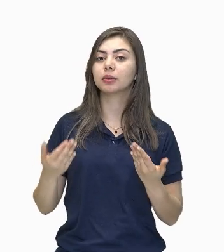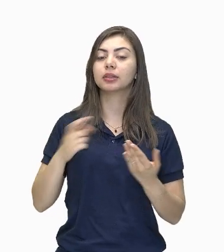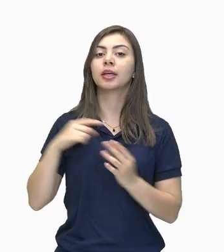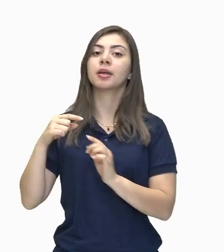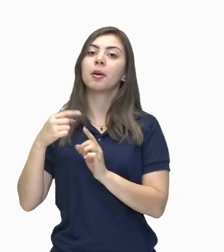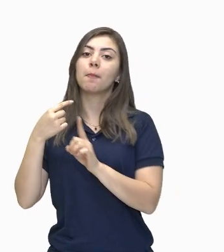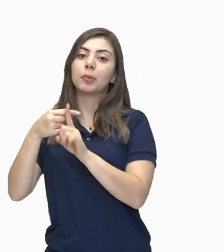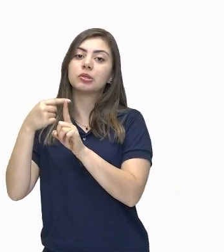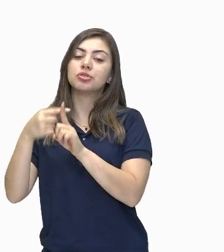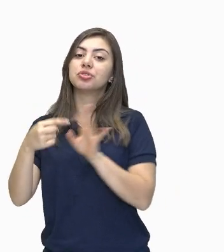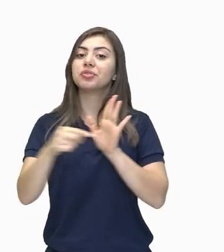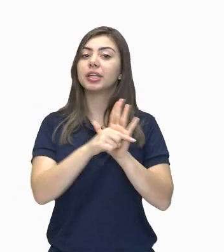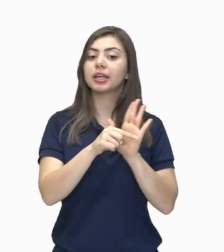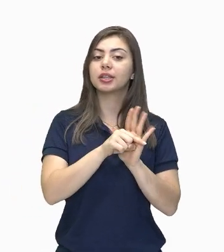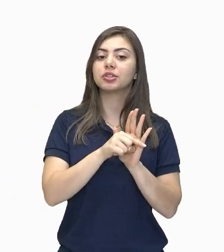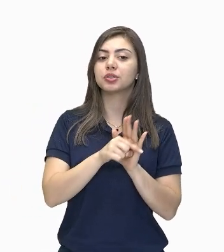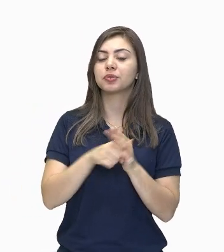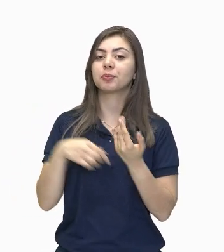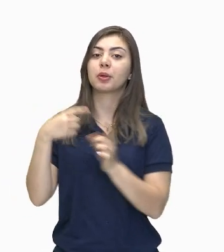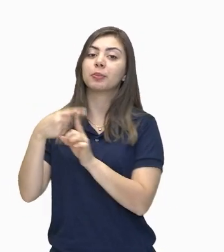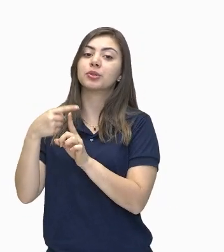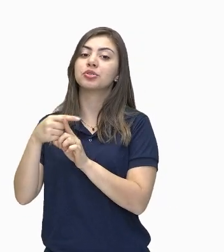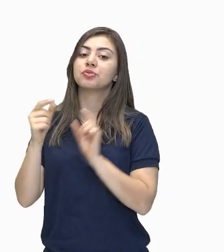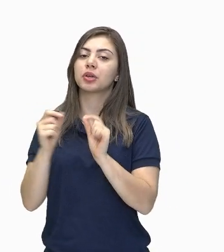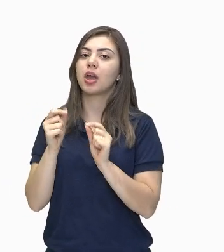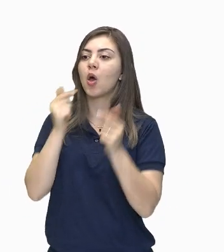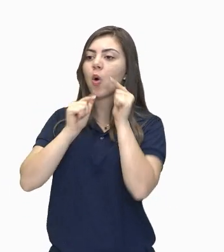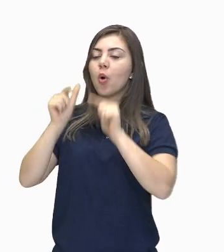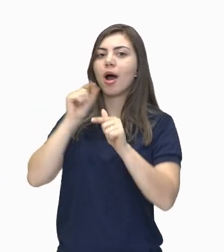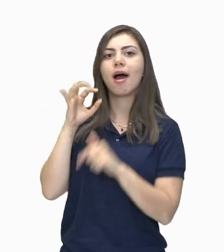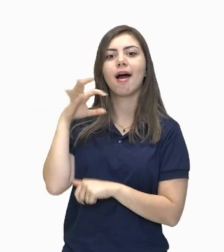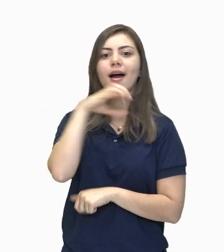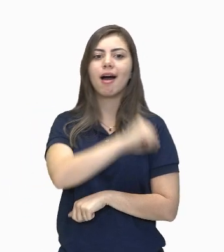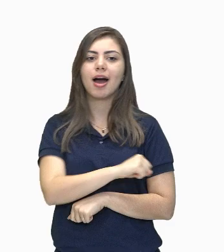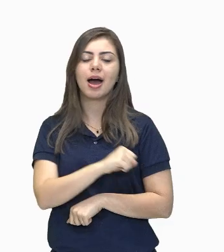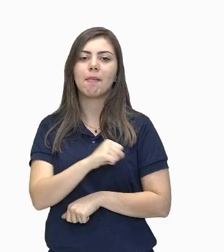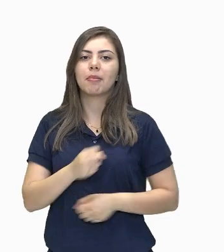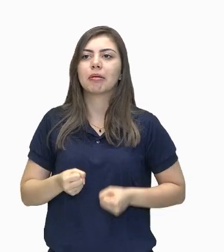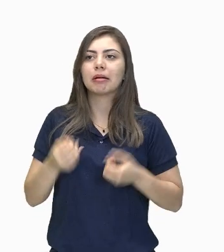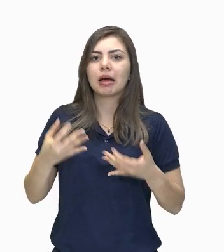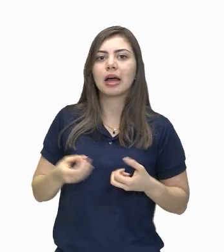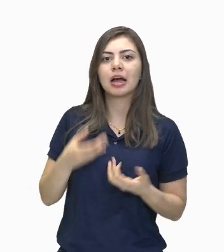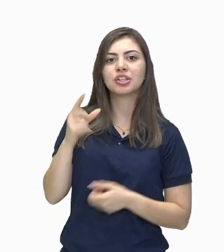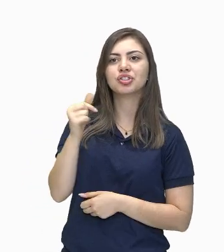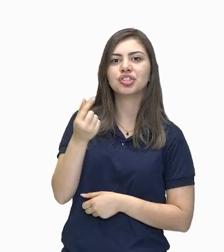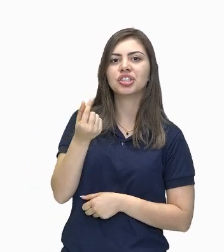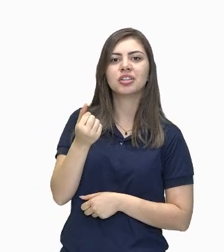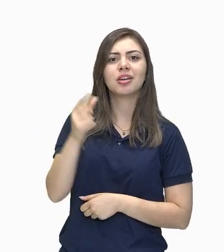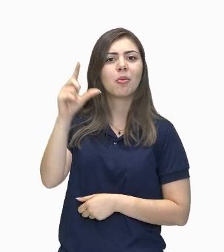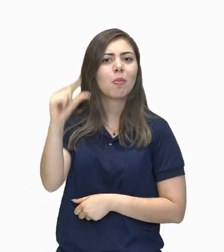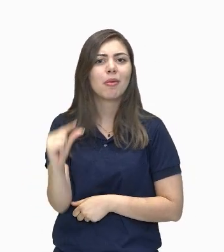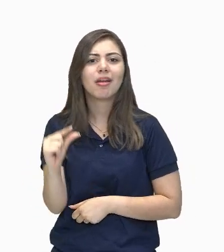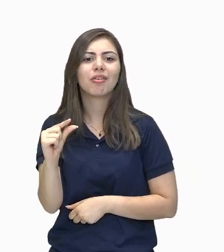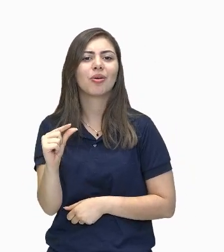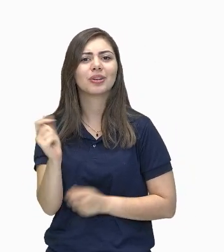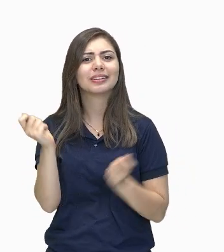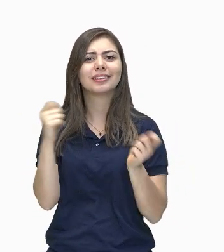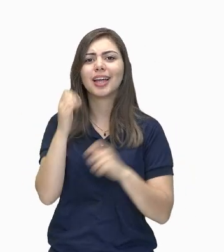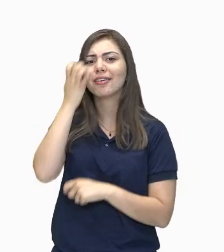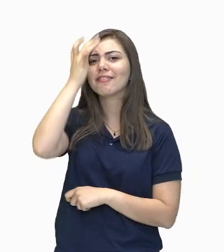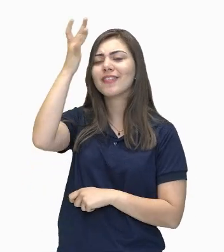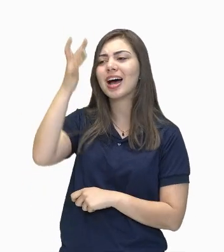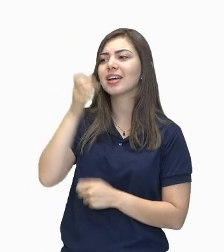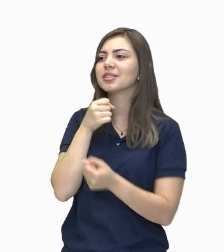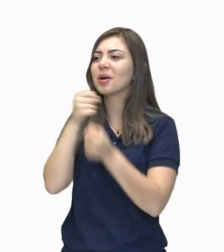As vantagens: é mais rápida, é menos custosa, né? Menos dinheiro é gasto para fazer esse tipo de pesquisa e é